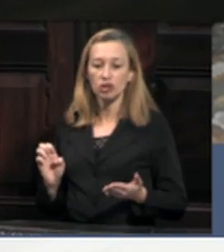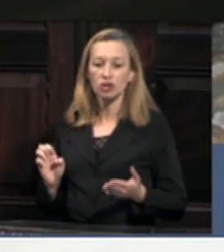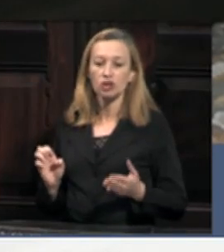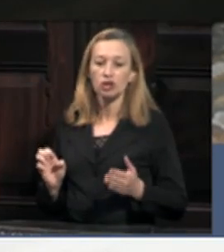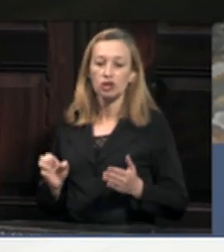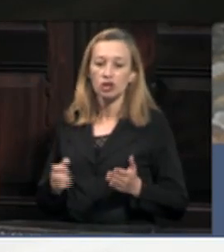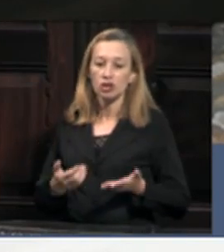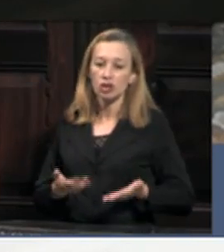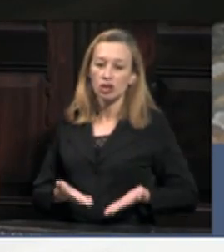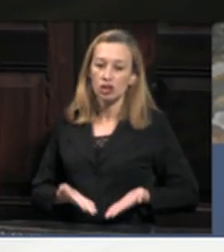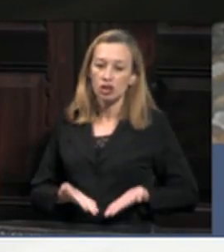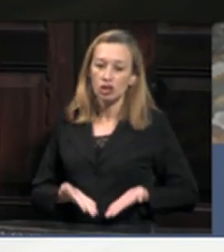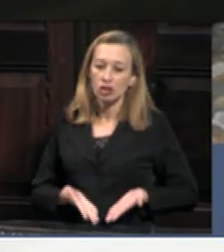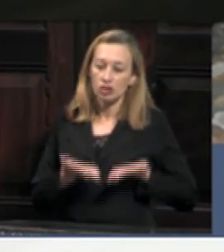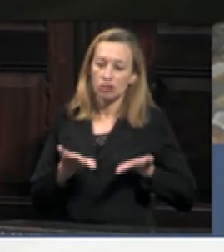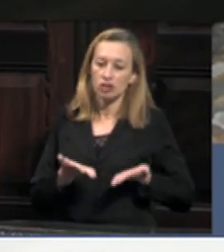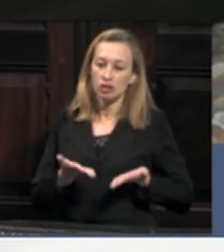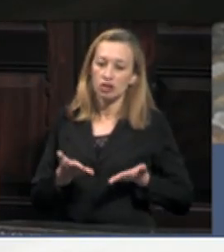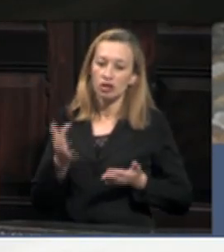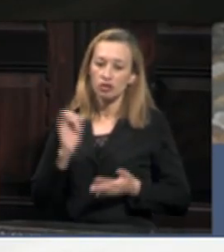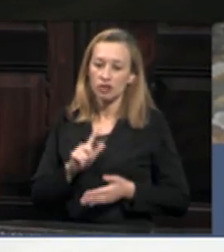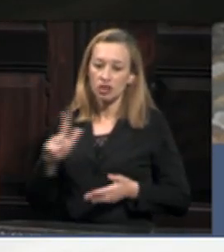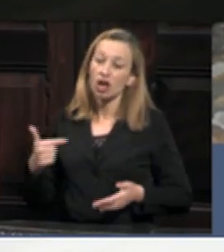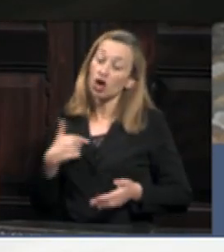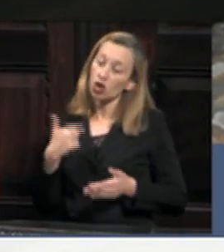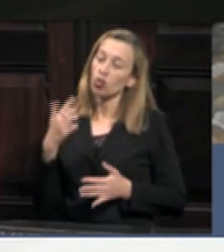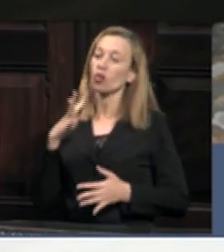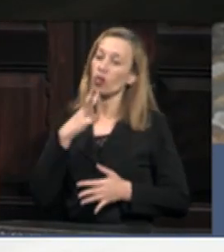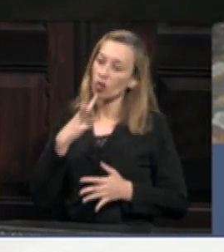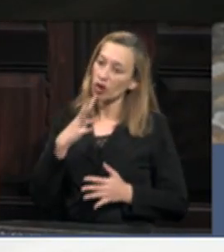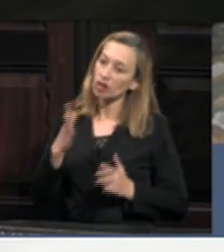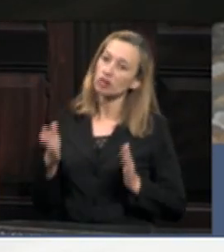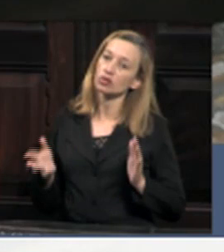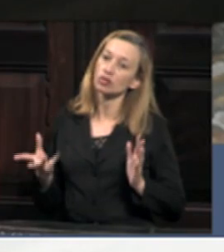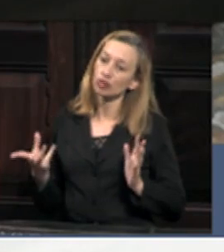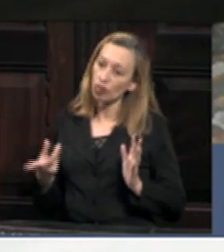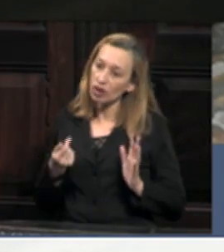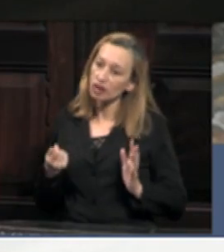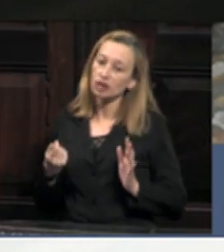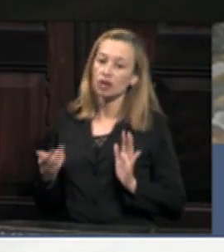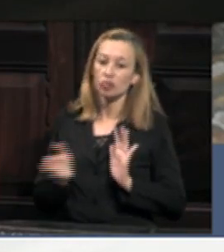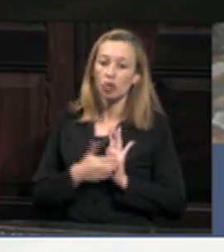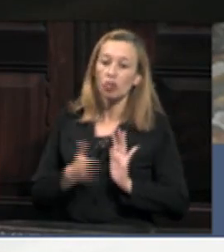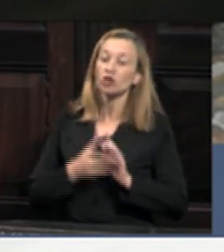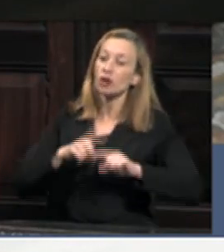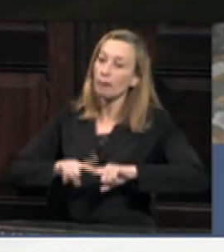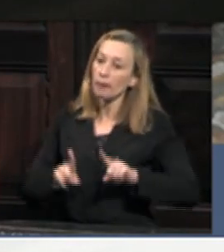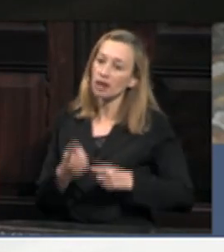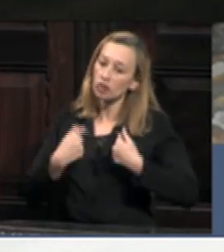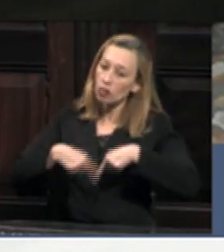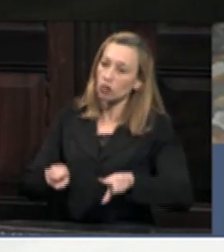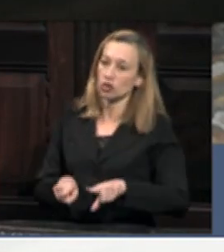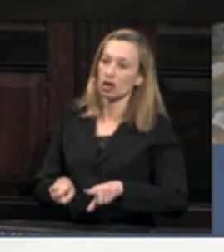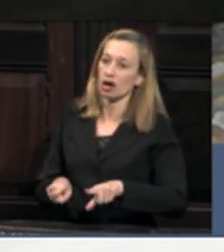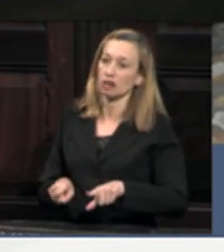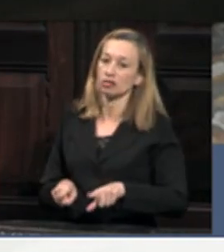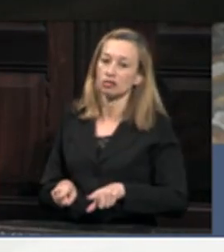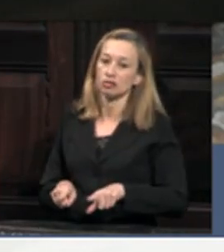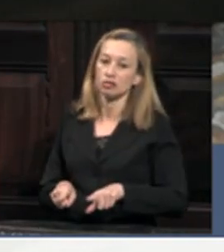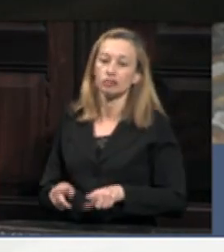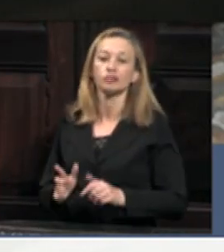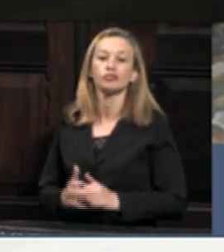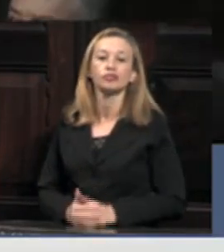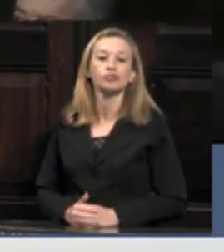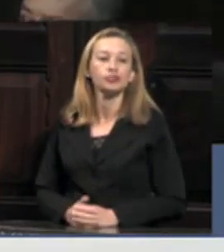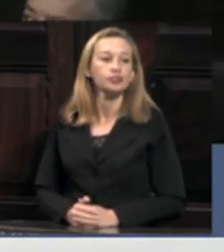reconheço a qualidade da proposta, mas tenho que ser contrário à indicação legislativa.